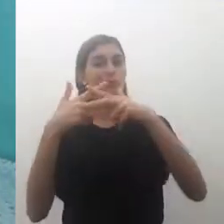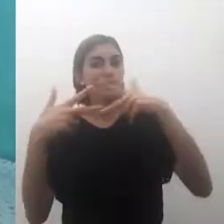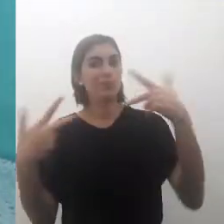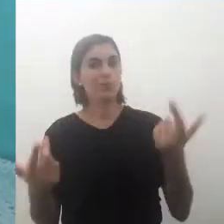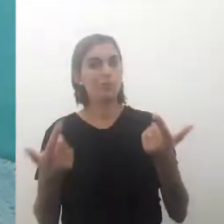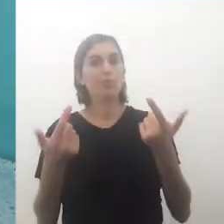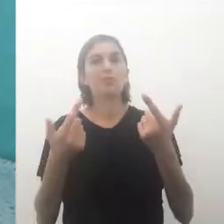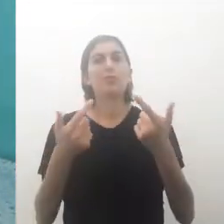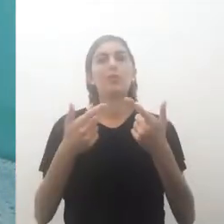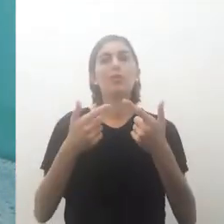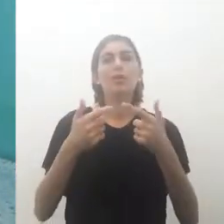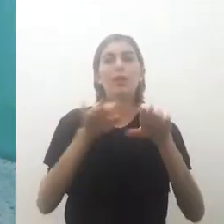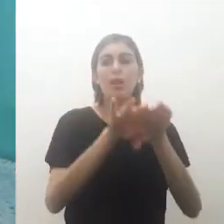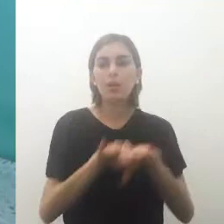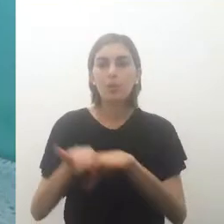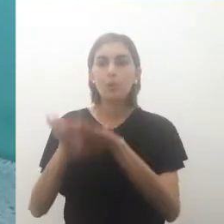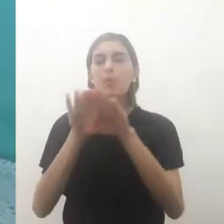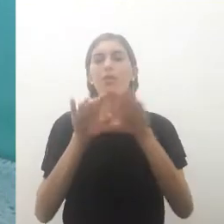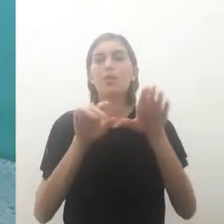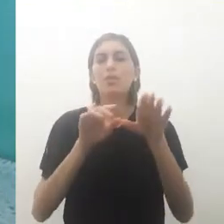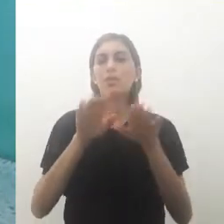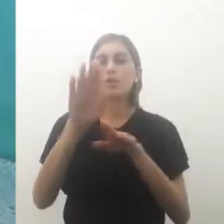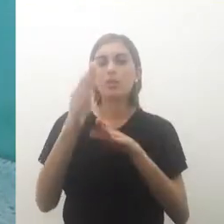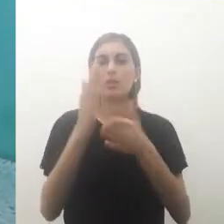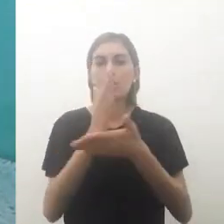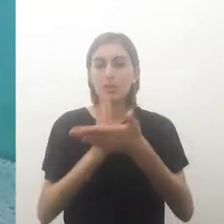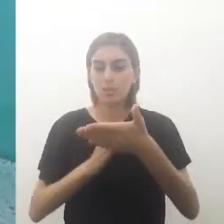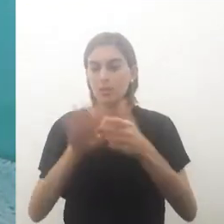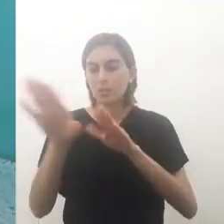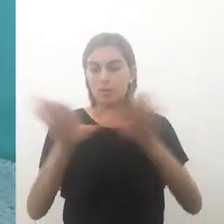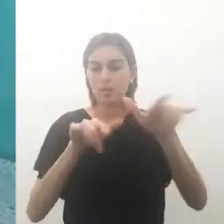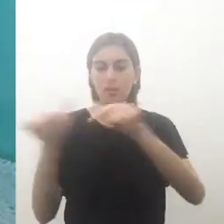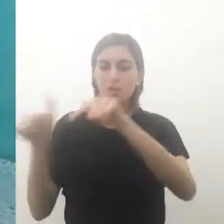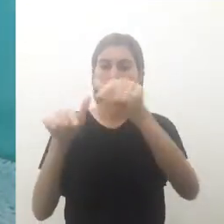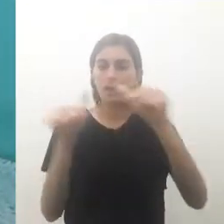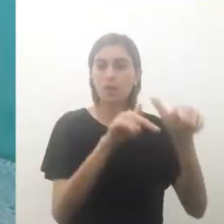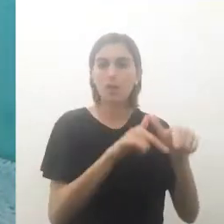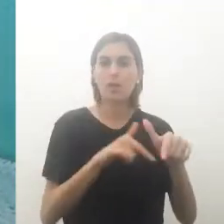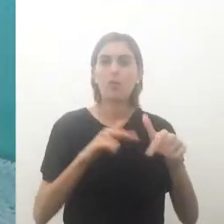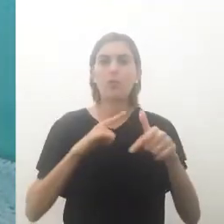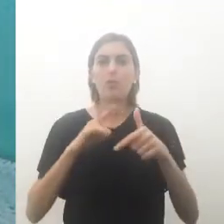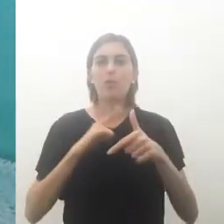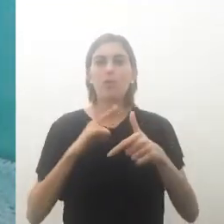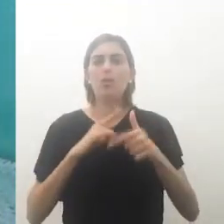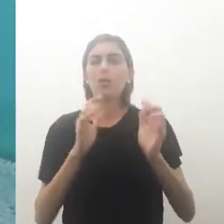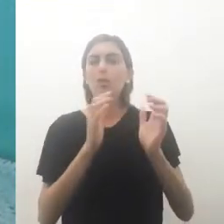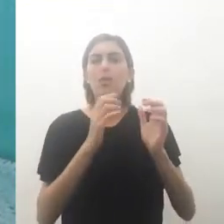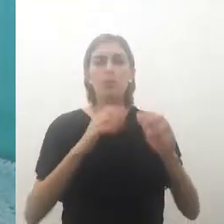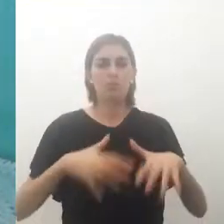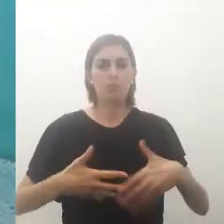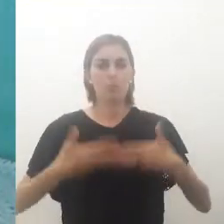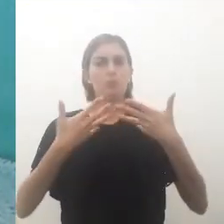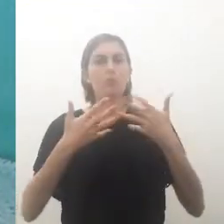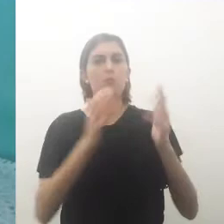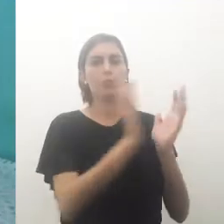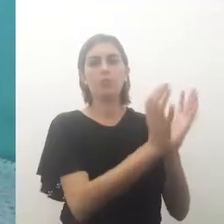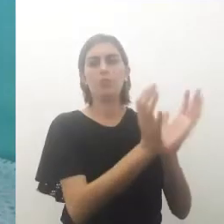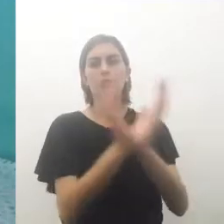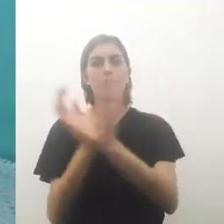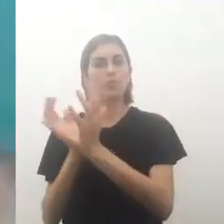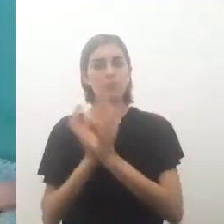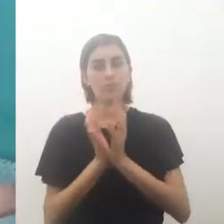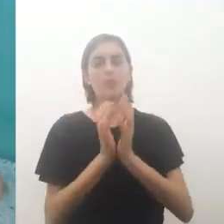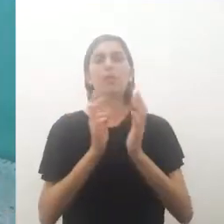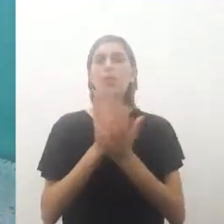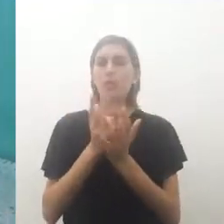outras questões de equidade, a divisão do trabalho ser de forma justa, ter um espírito de equipe e também,